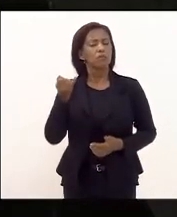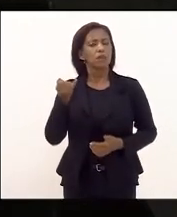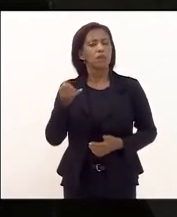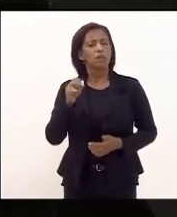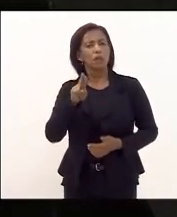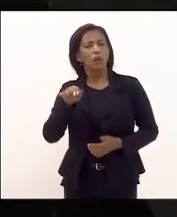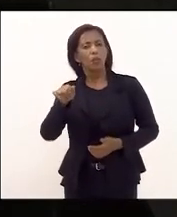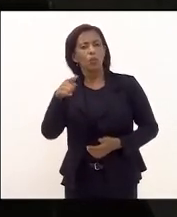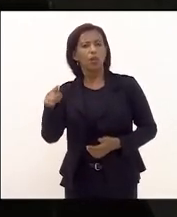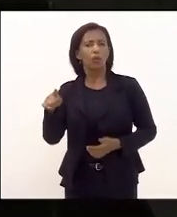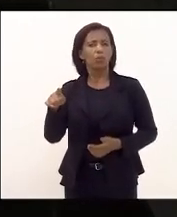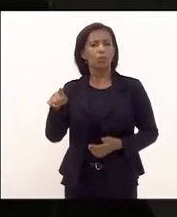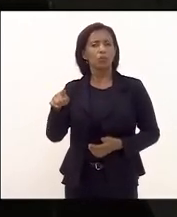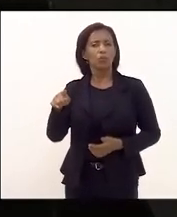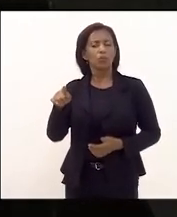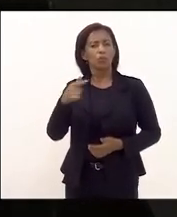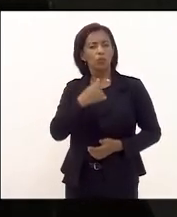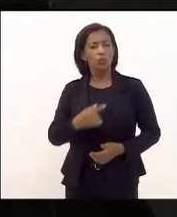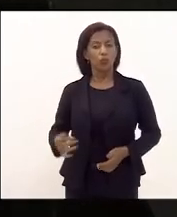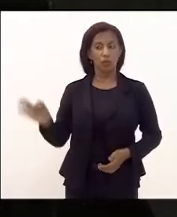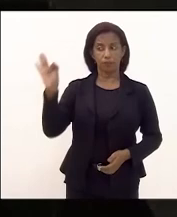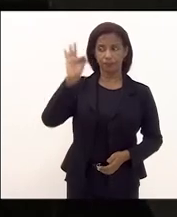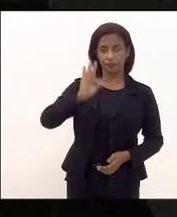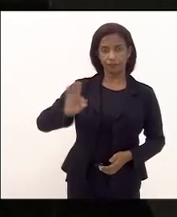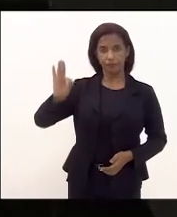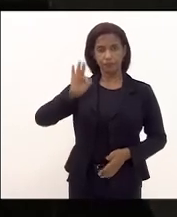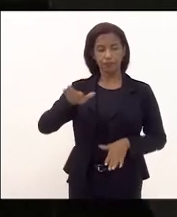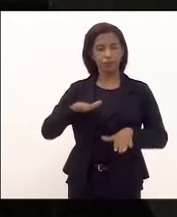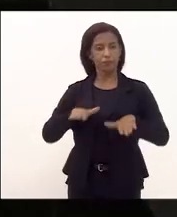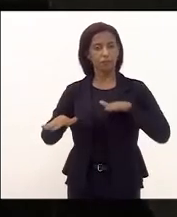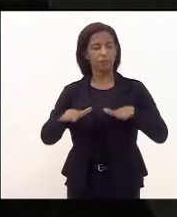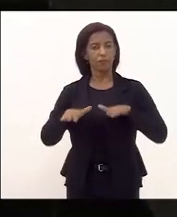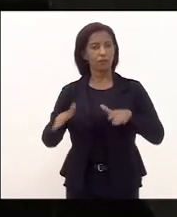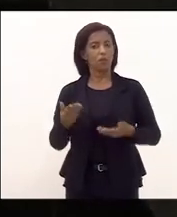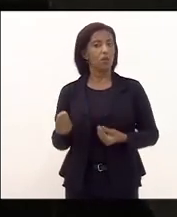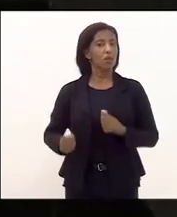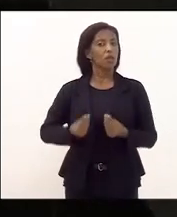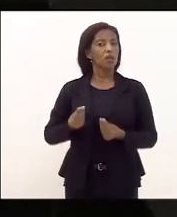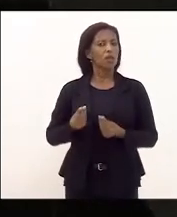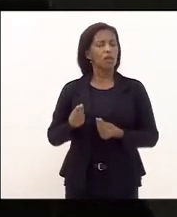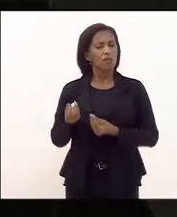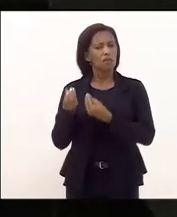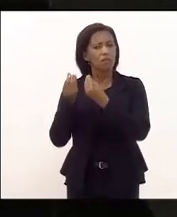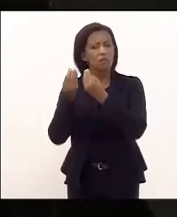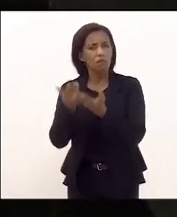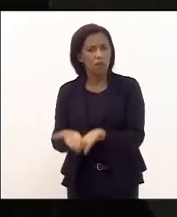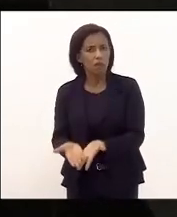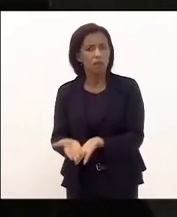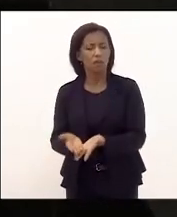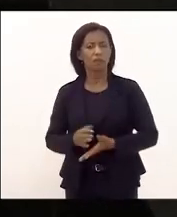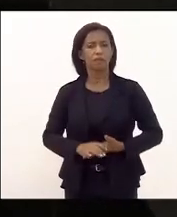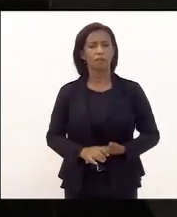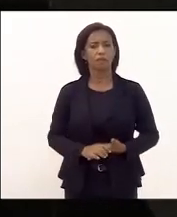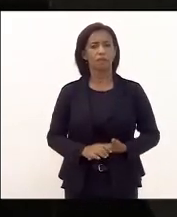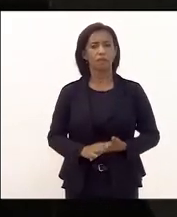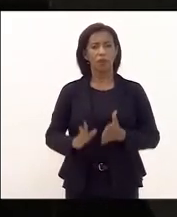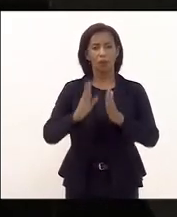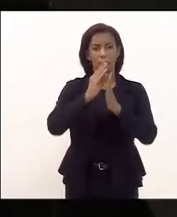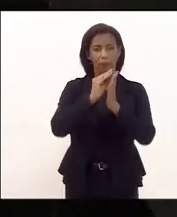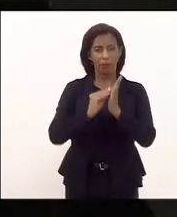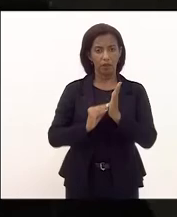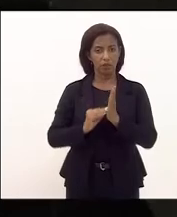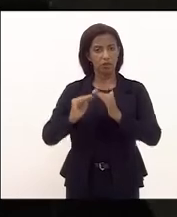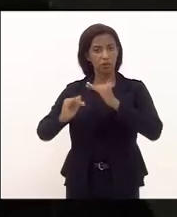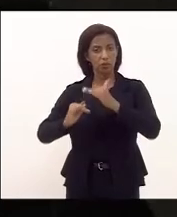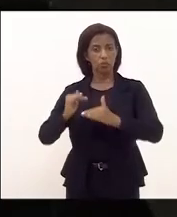União, qual é o papel do governo federal na articulação da federação e construa com os entes subnacionais uma agenda de